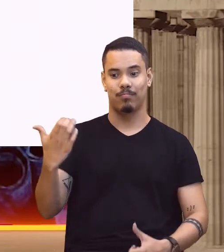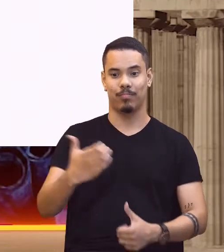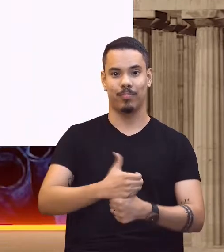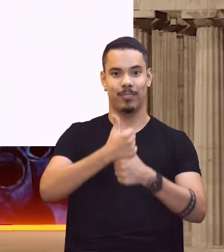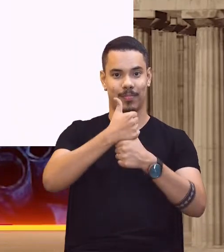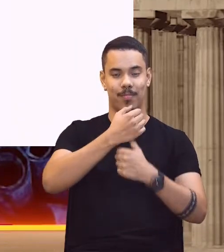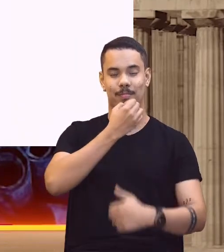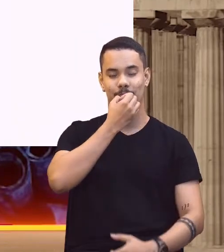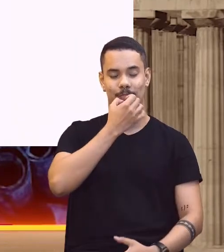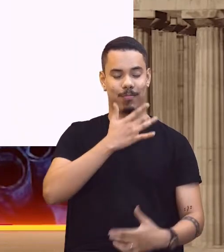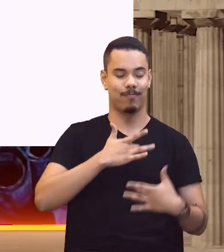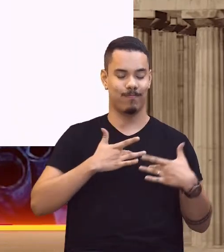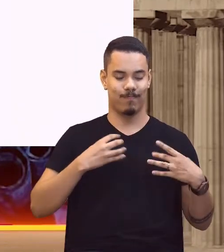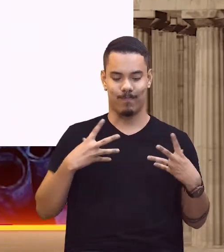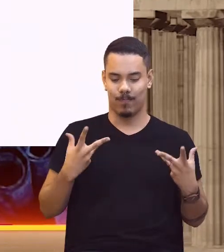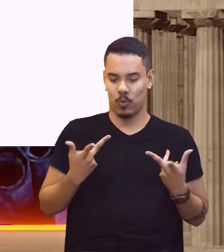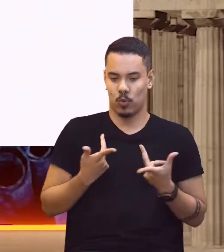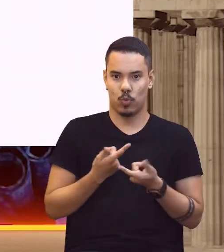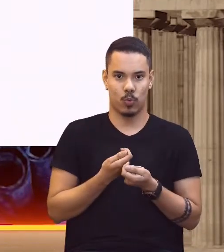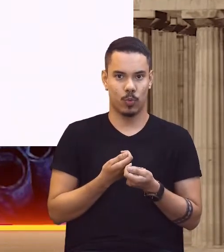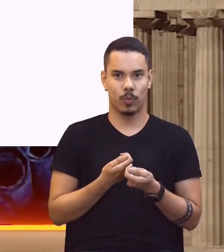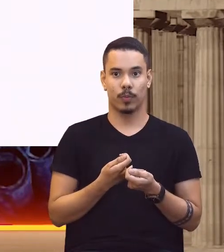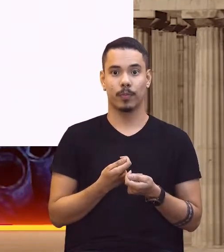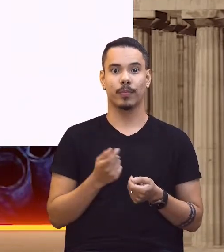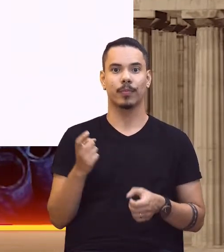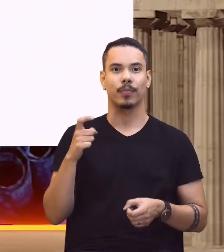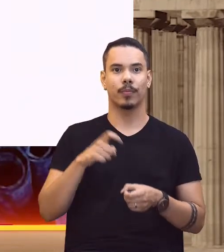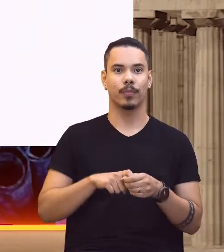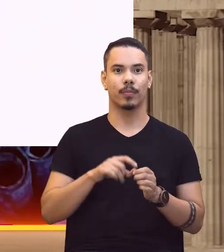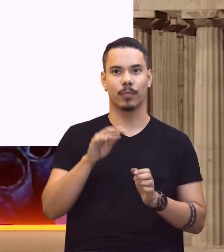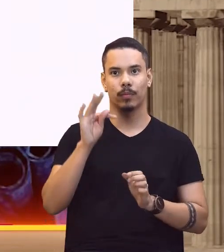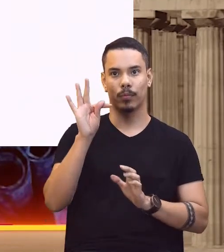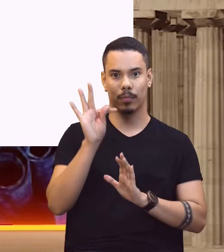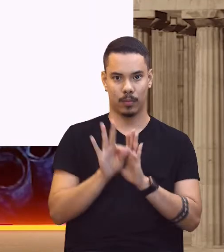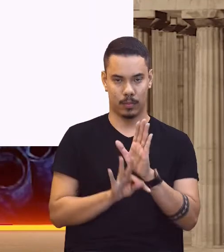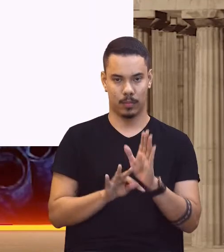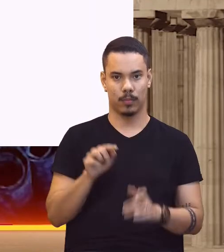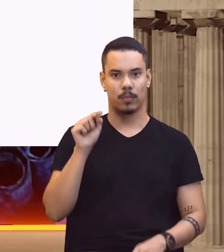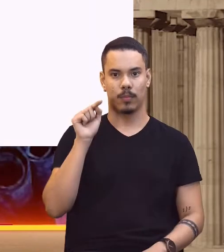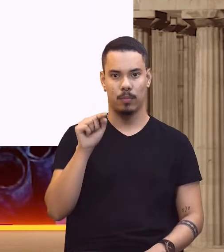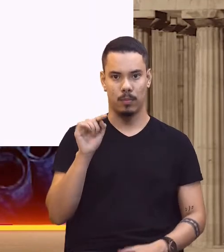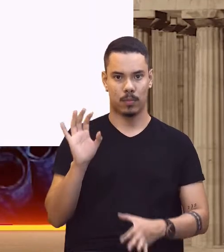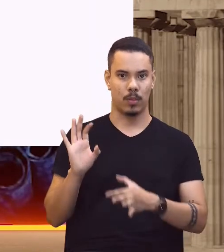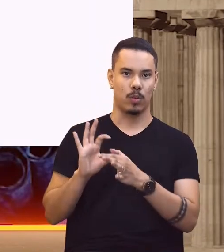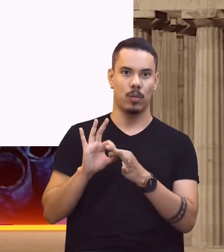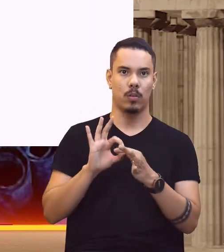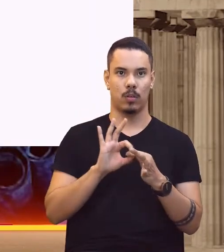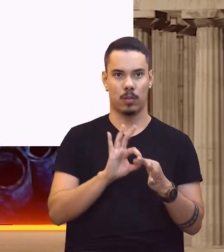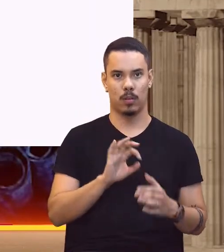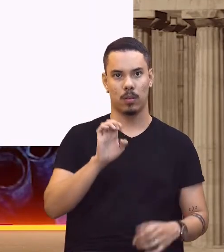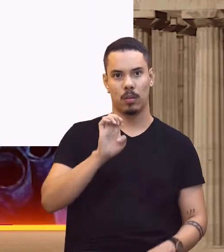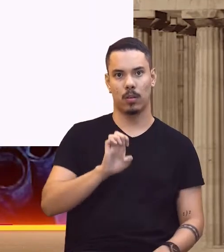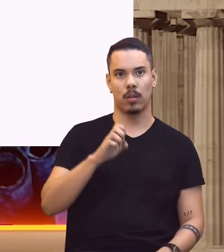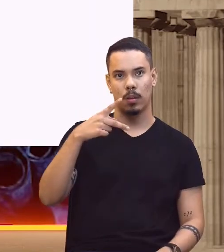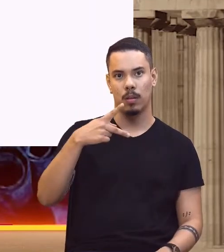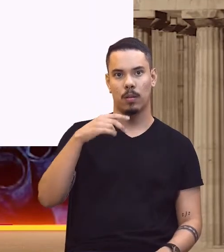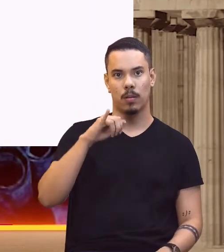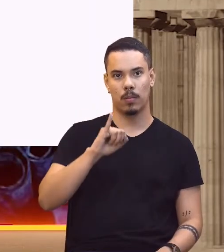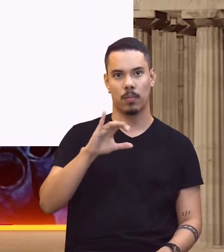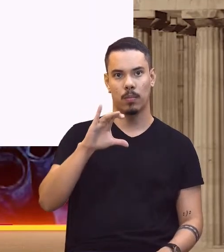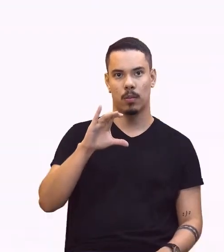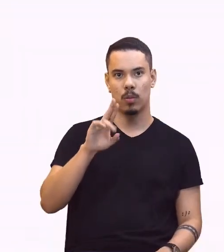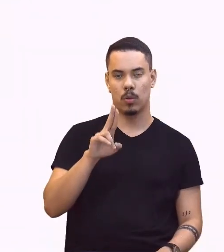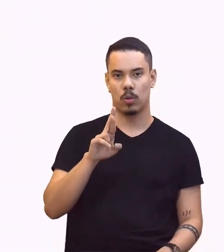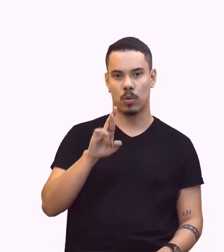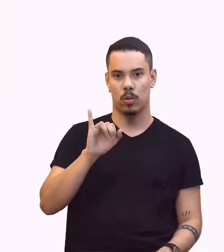bem-estar para todos. E voltando para o texto, é esse o conceito do epicurismo. Porque, olha só, vamos voltar aqui